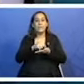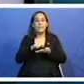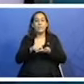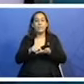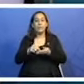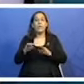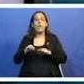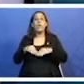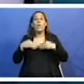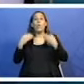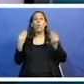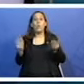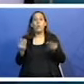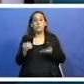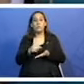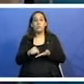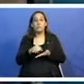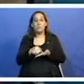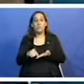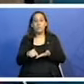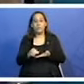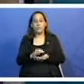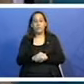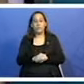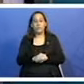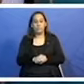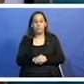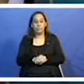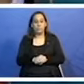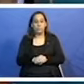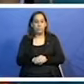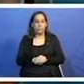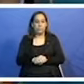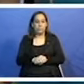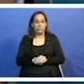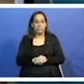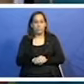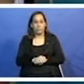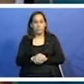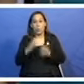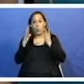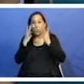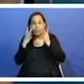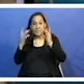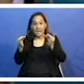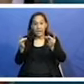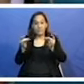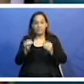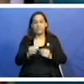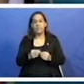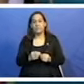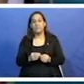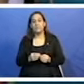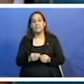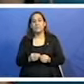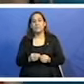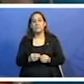esse autor escreveu esse livreto. Olha lá, vamos observar. Cordel